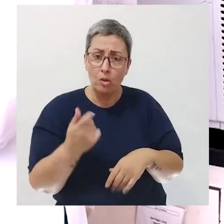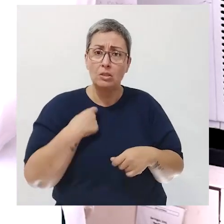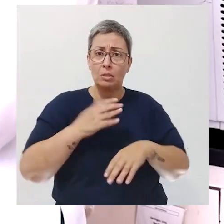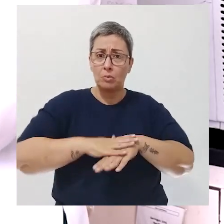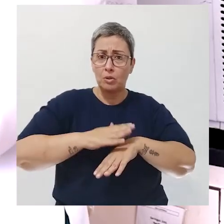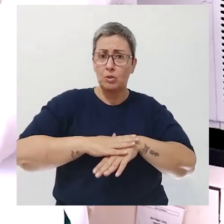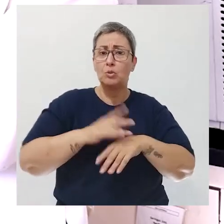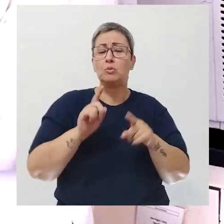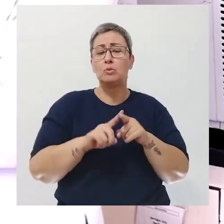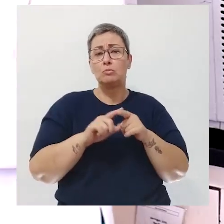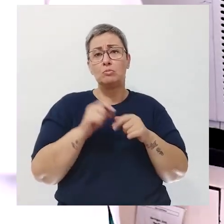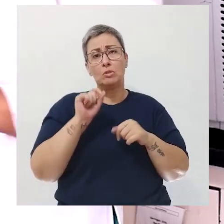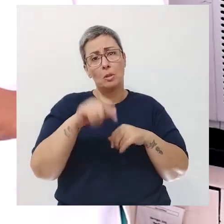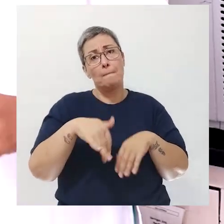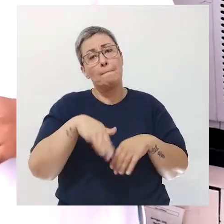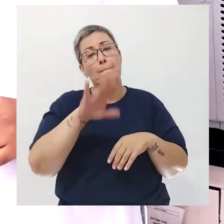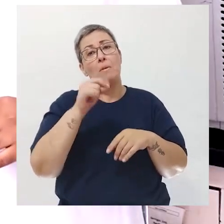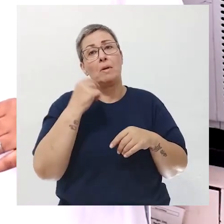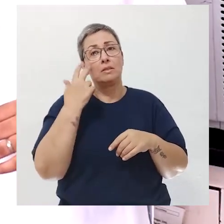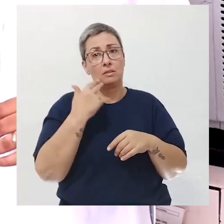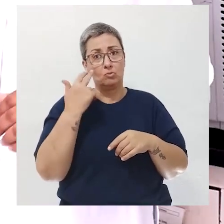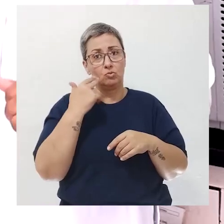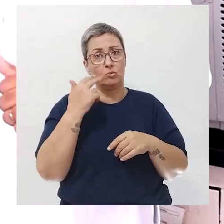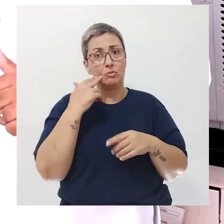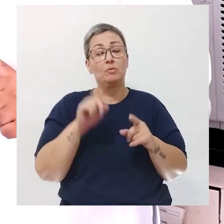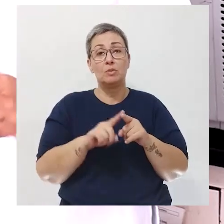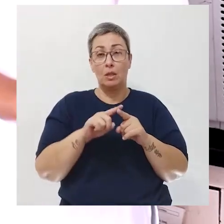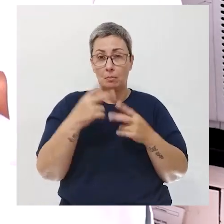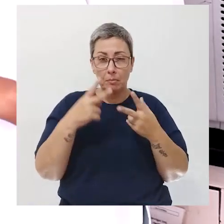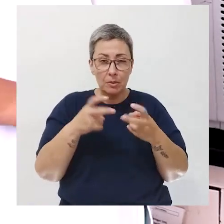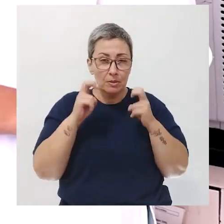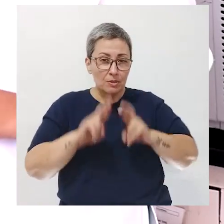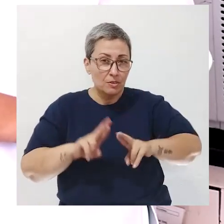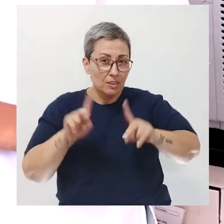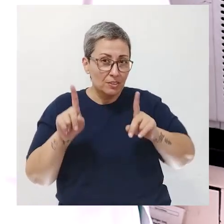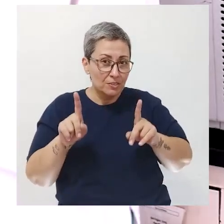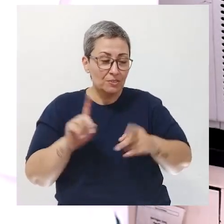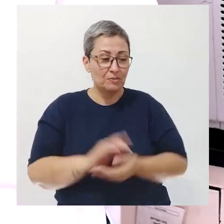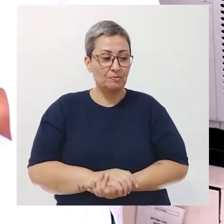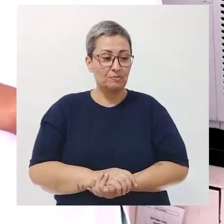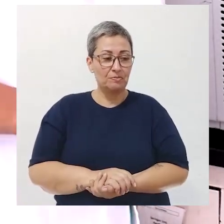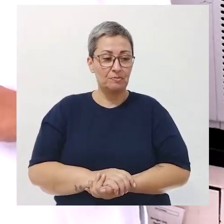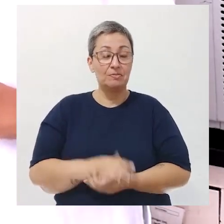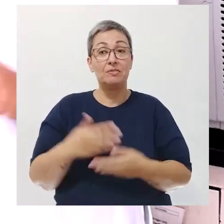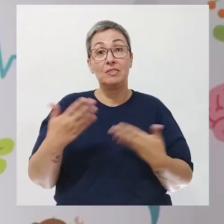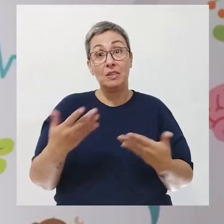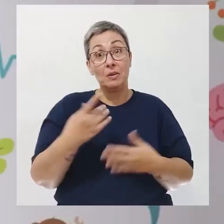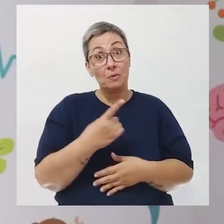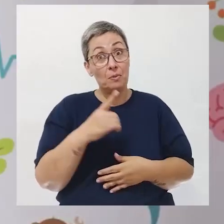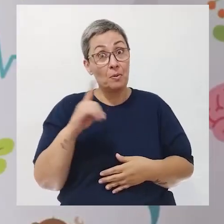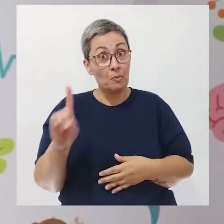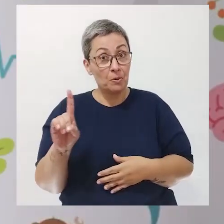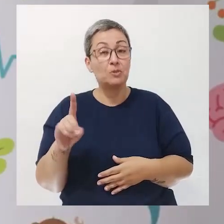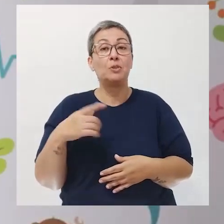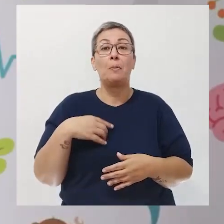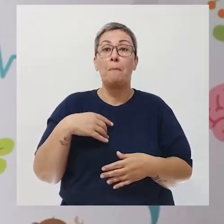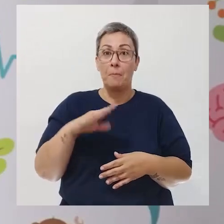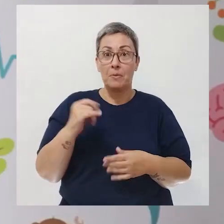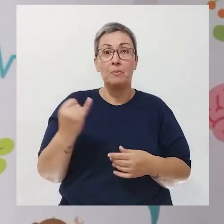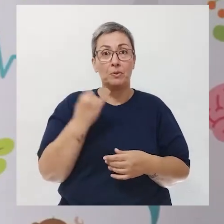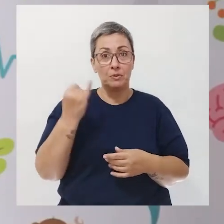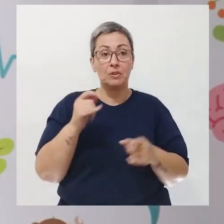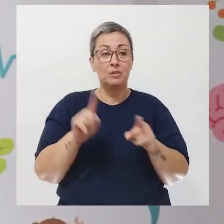contagem manual e até algo mais natural. Então perceberam aí a diferença desse? E por último, e